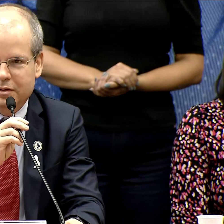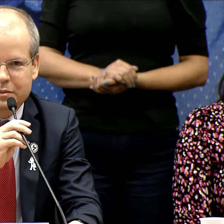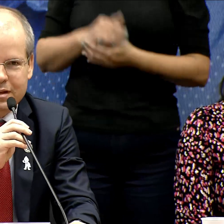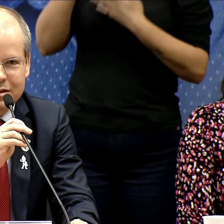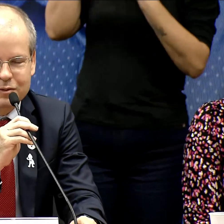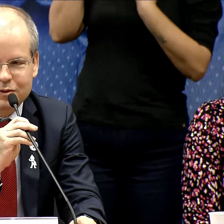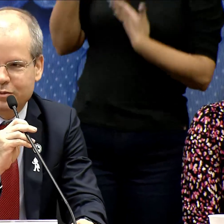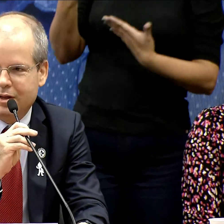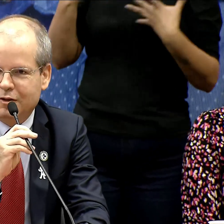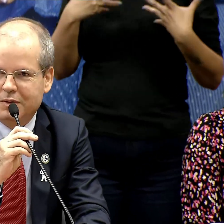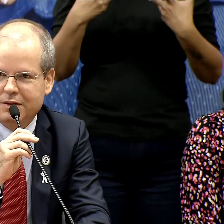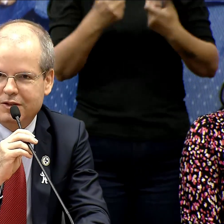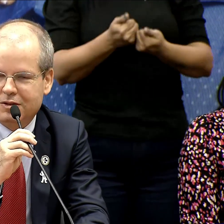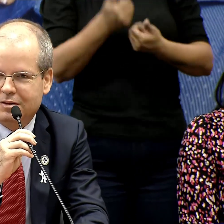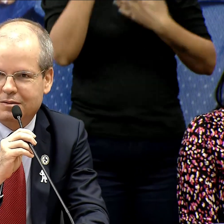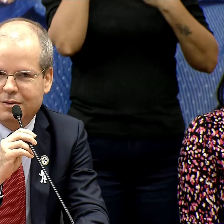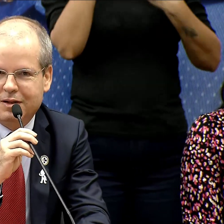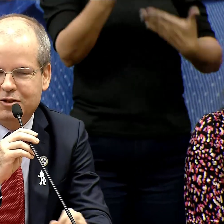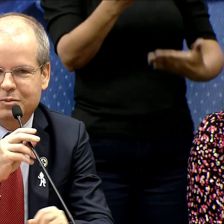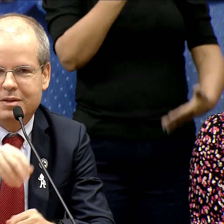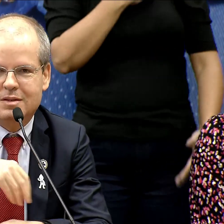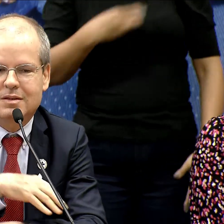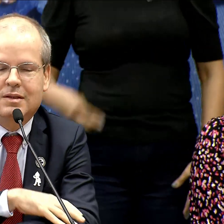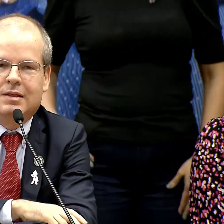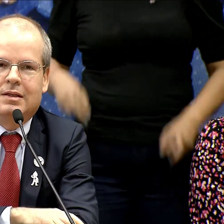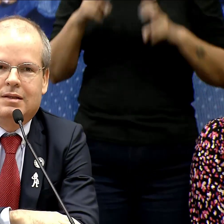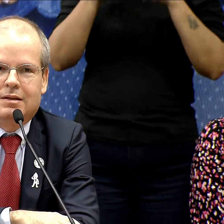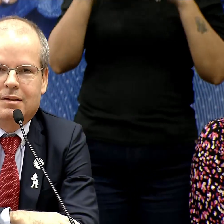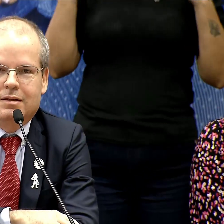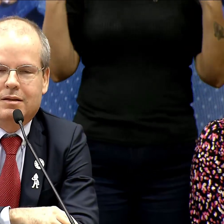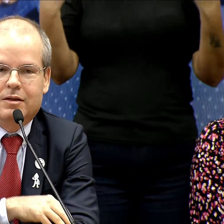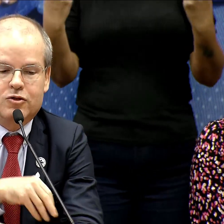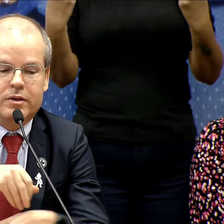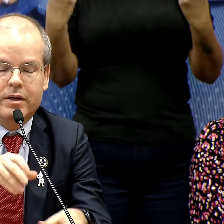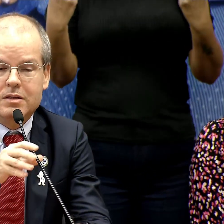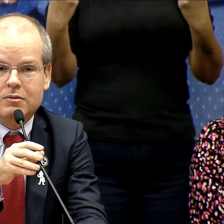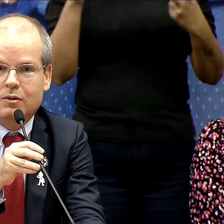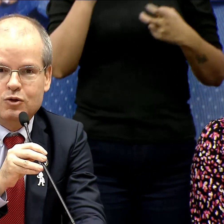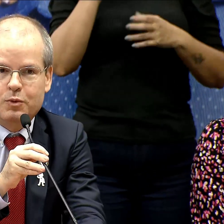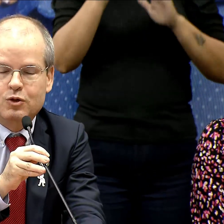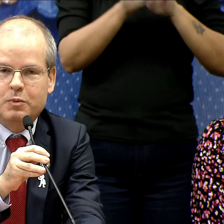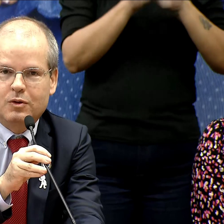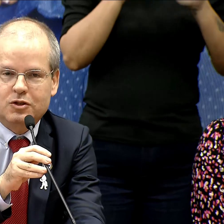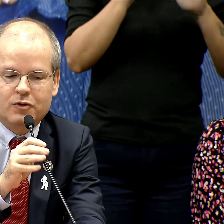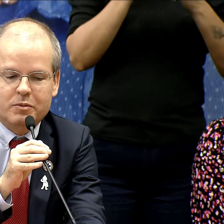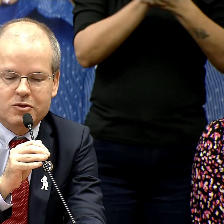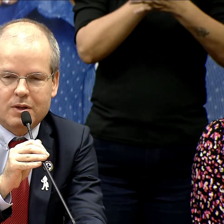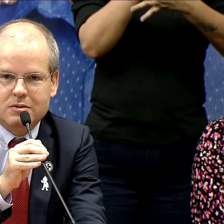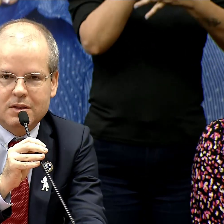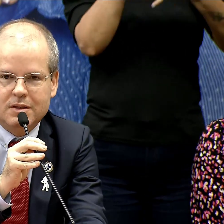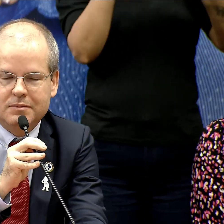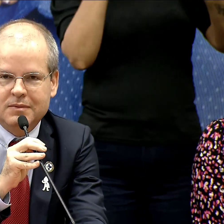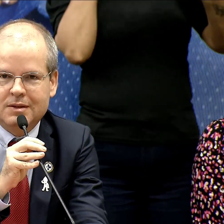Obrigado. Obrigado a todos. Obrigado, ministra, colegas de mesa. Eu só queria ressaltar alguns poucos pontos que foram